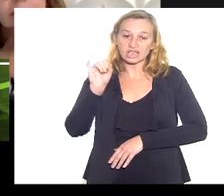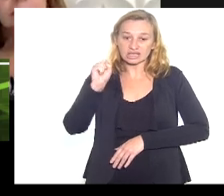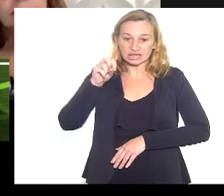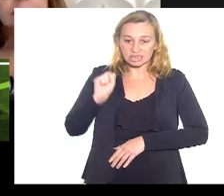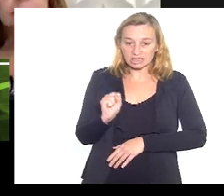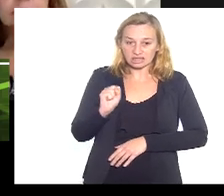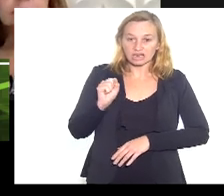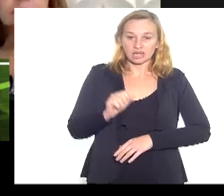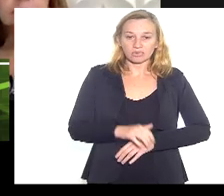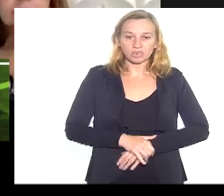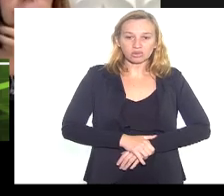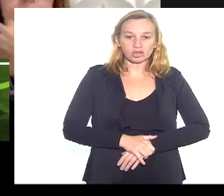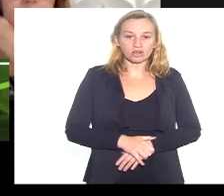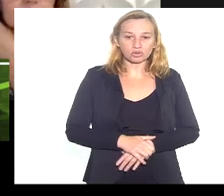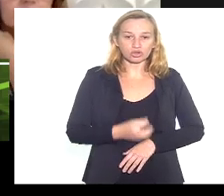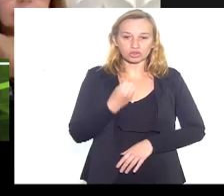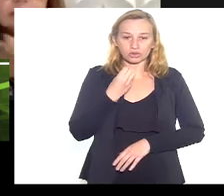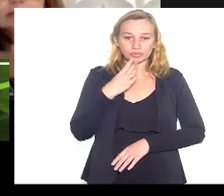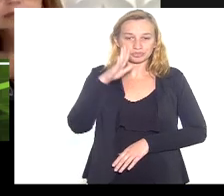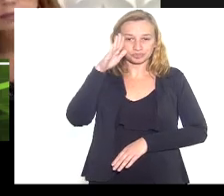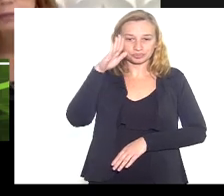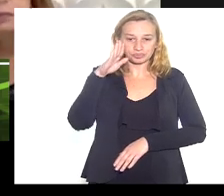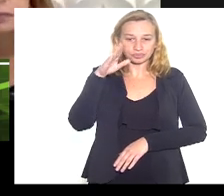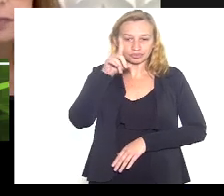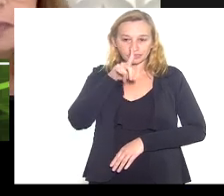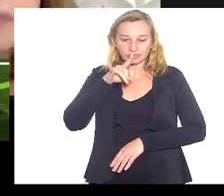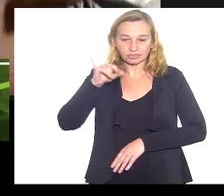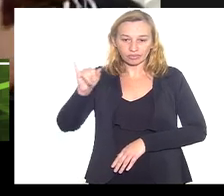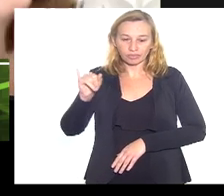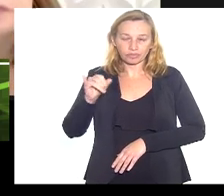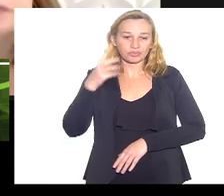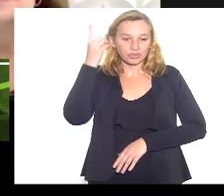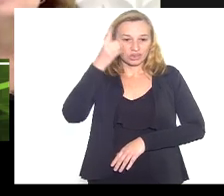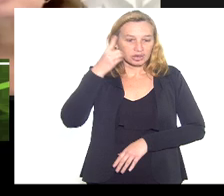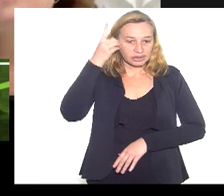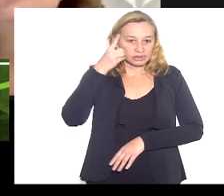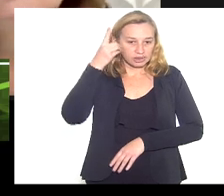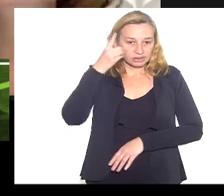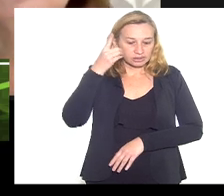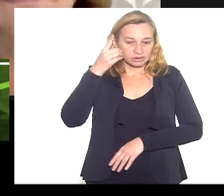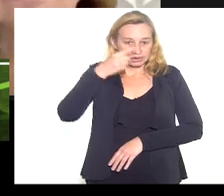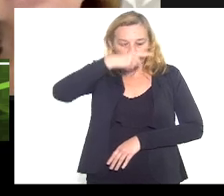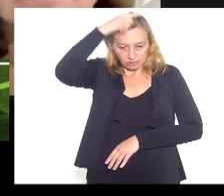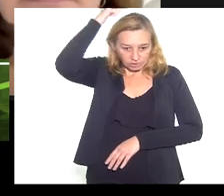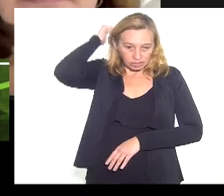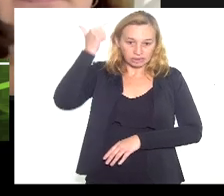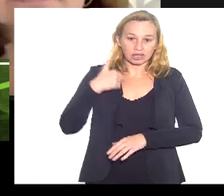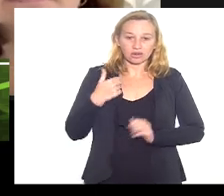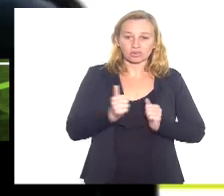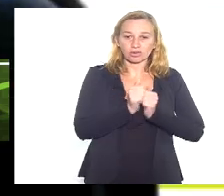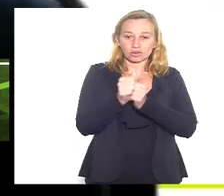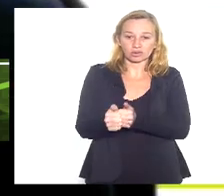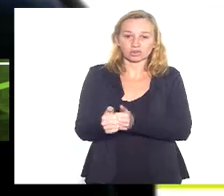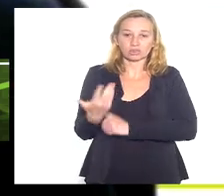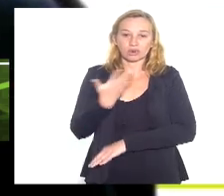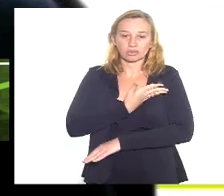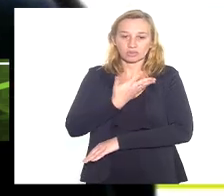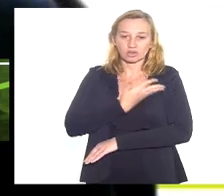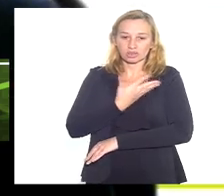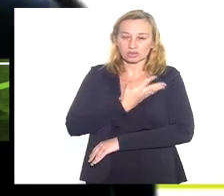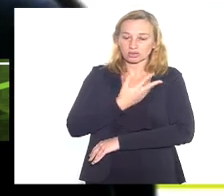Bom dia, deputado Luiz Paulo. Sou eu que vou conduzir, e é claro, com a brilhante ajuda das minhas colegas